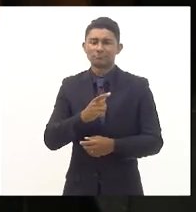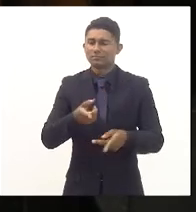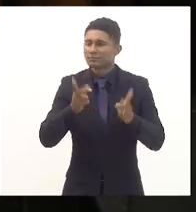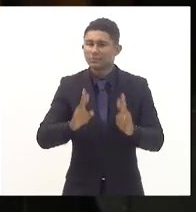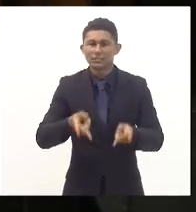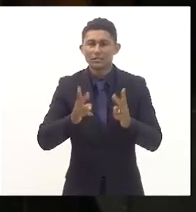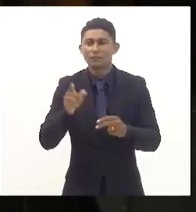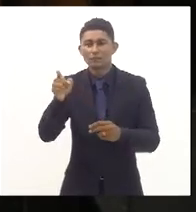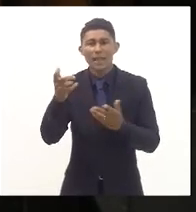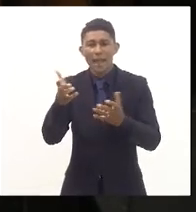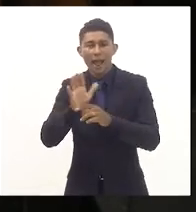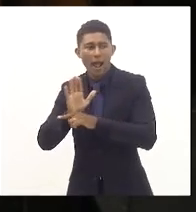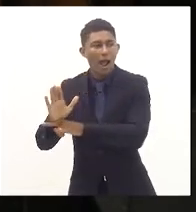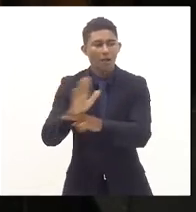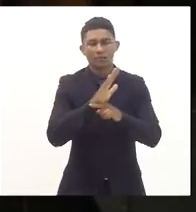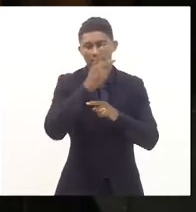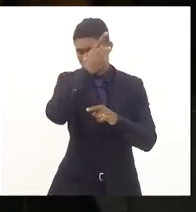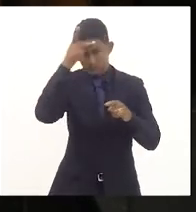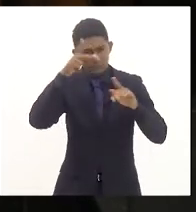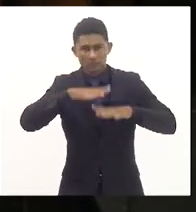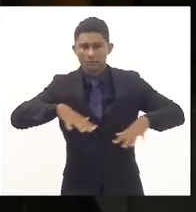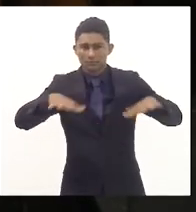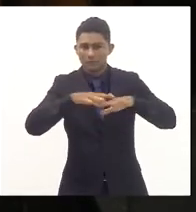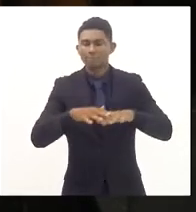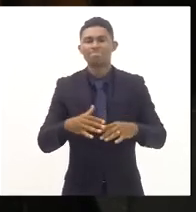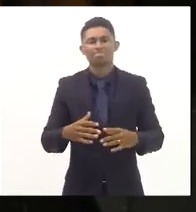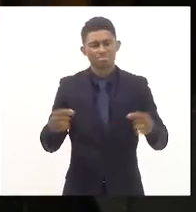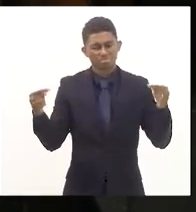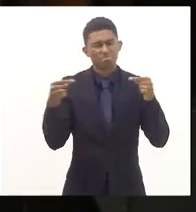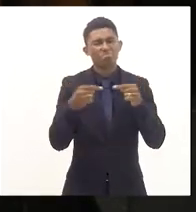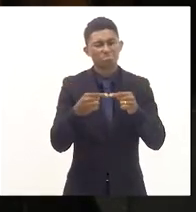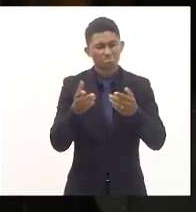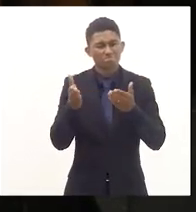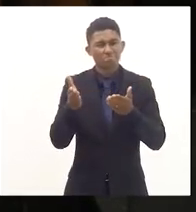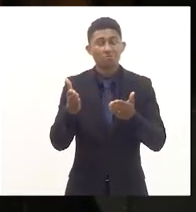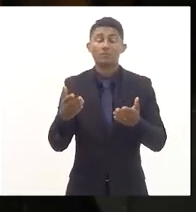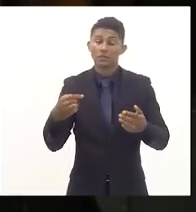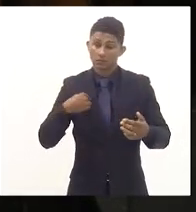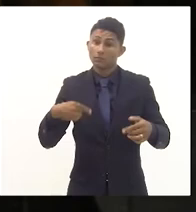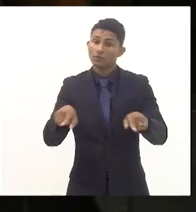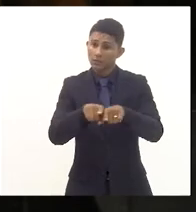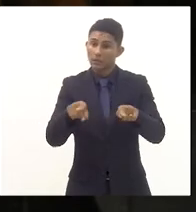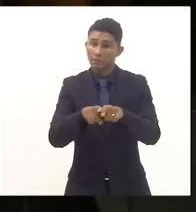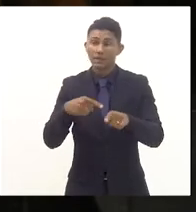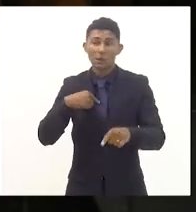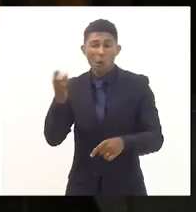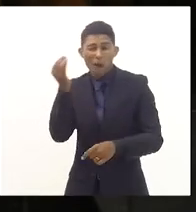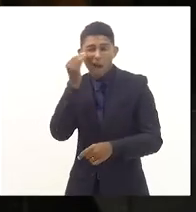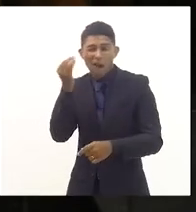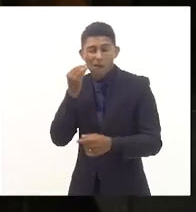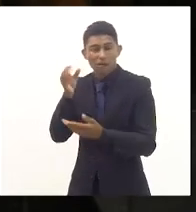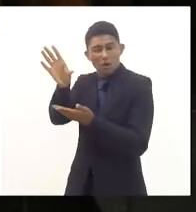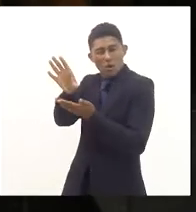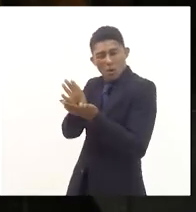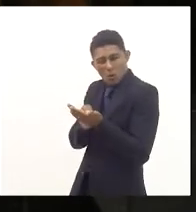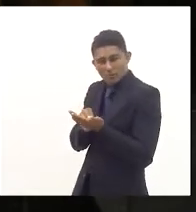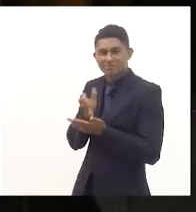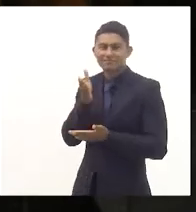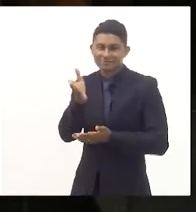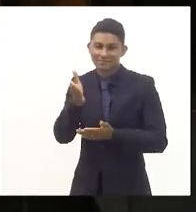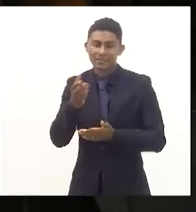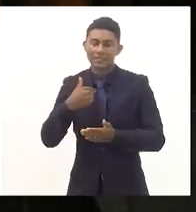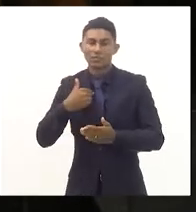presente de querer ajudar os outros e isso é uma característica que eu levo para minha vida porque eu tento ser assim também talvez não com tanta